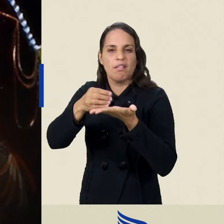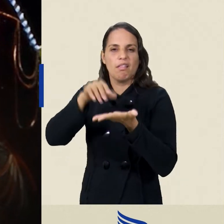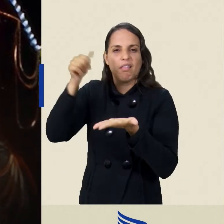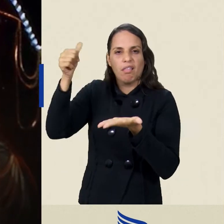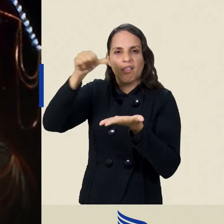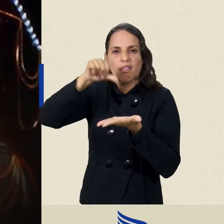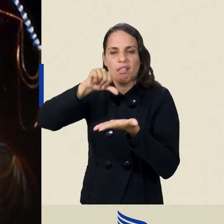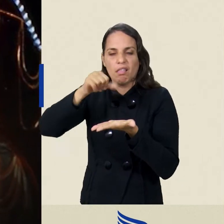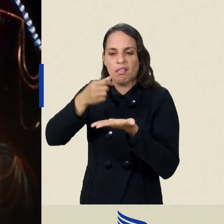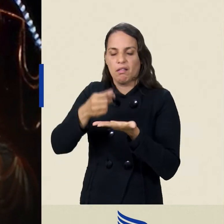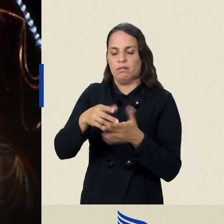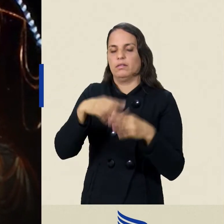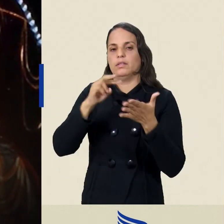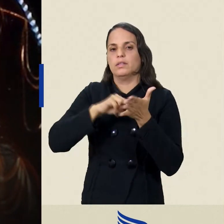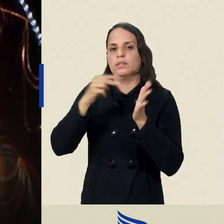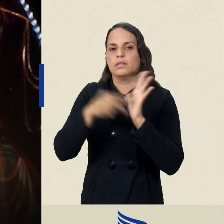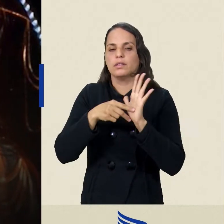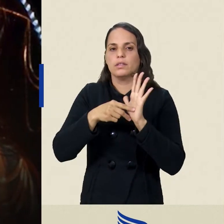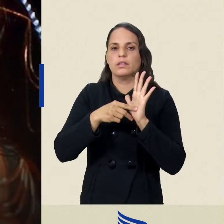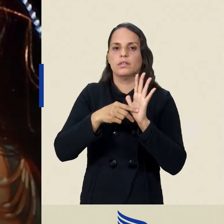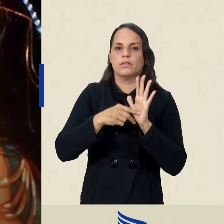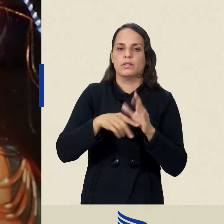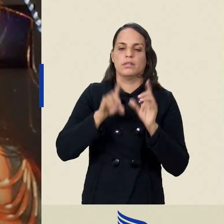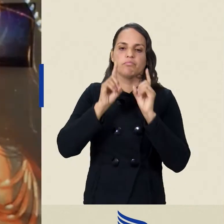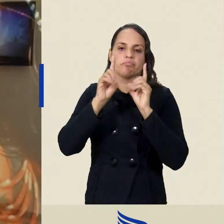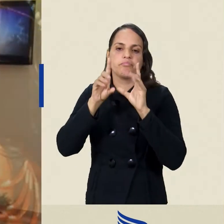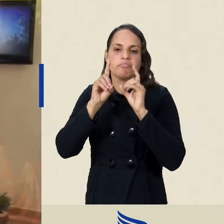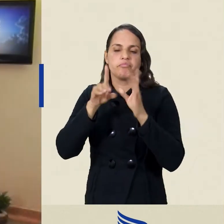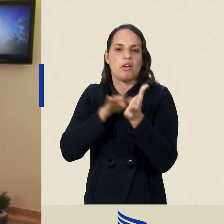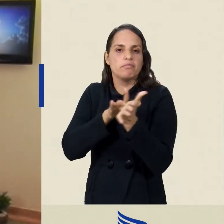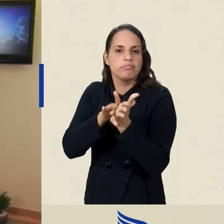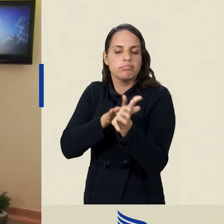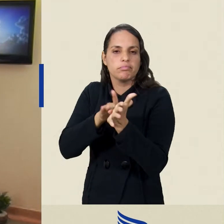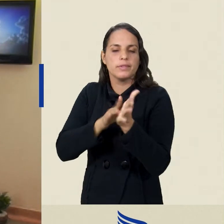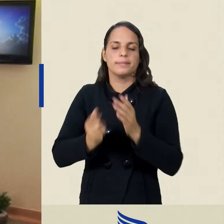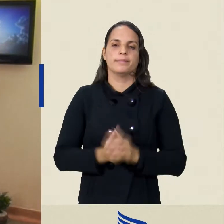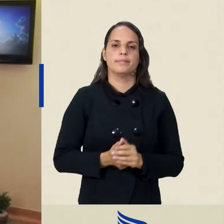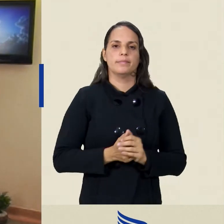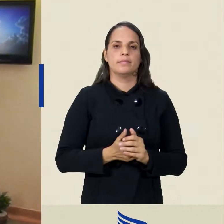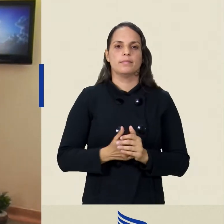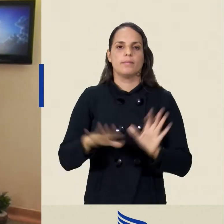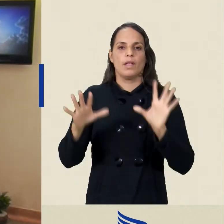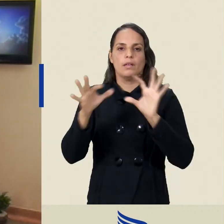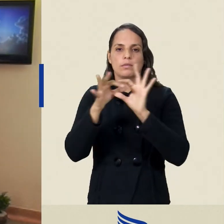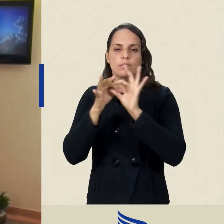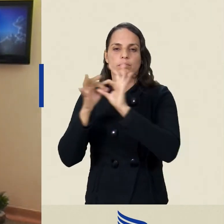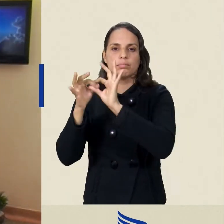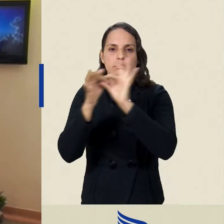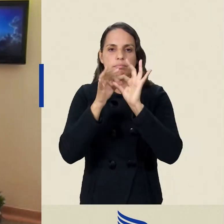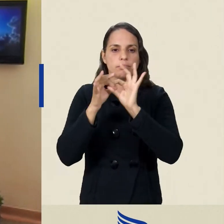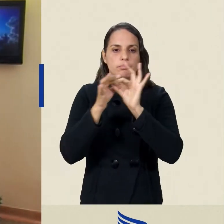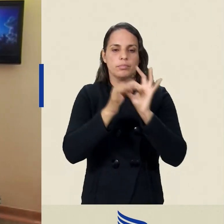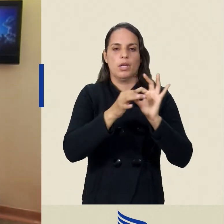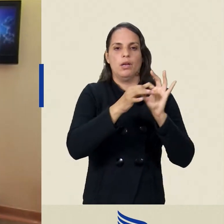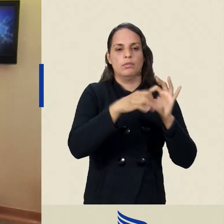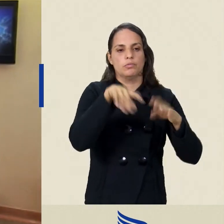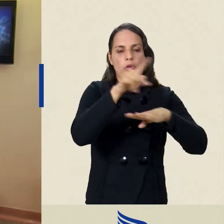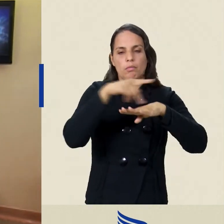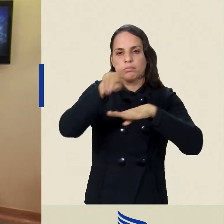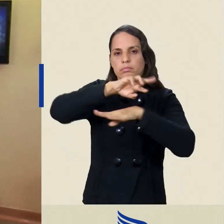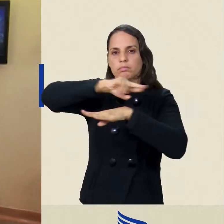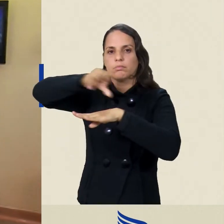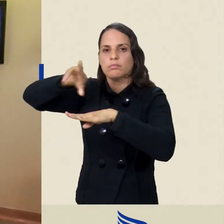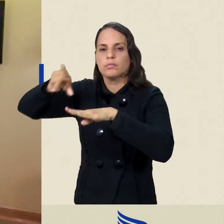mundo representa as falsas doutrinas. Sua união com o Estado será inevitável para levar adiante